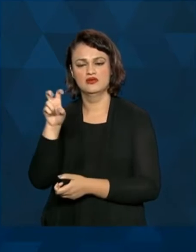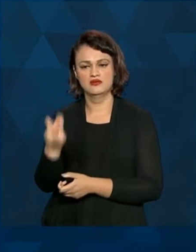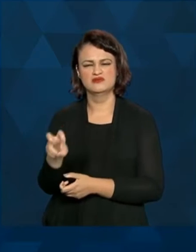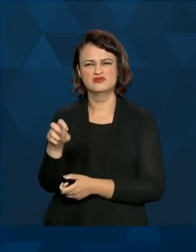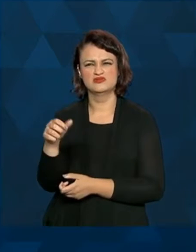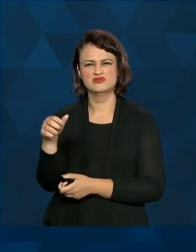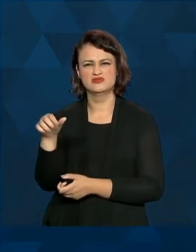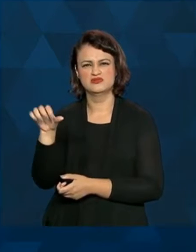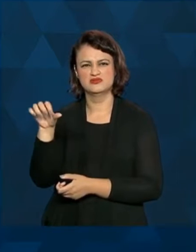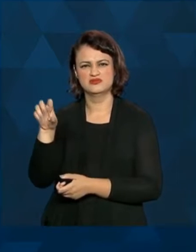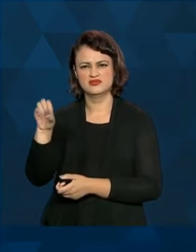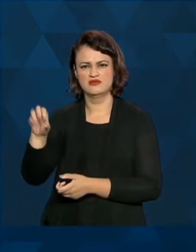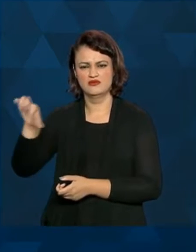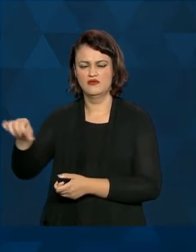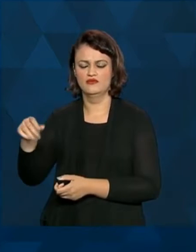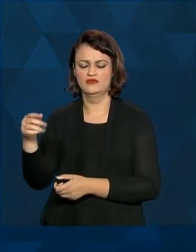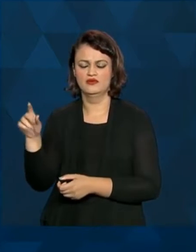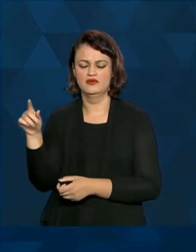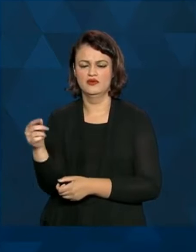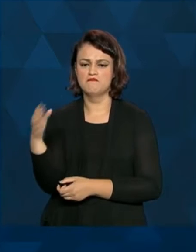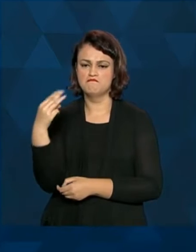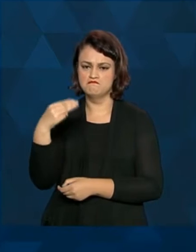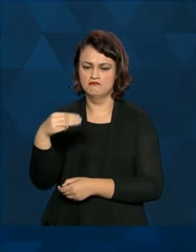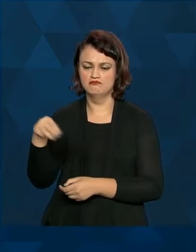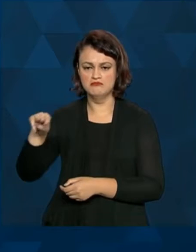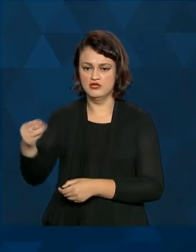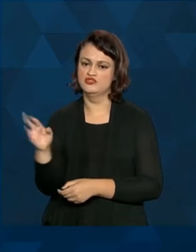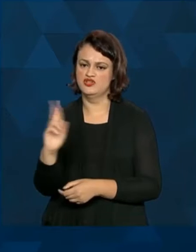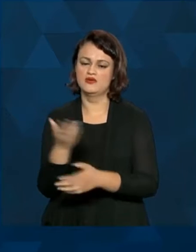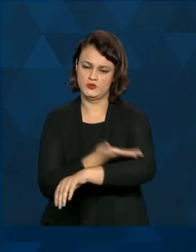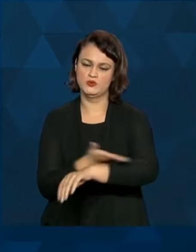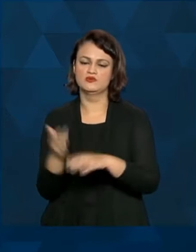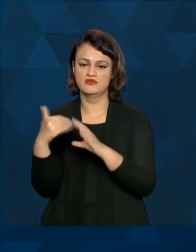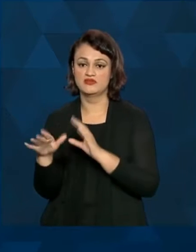490,9 milhões de reais como rotina e